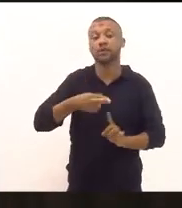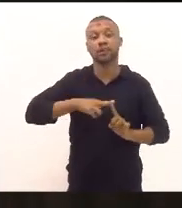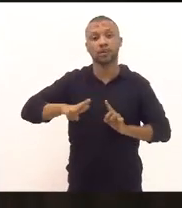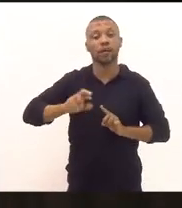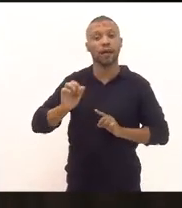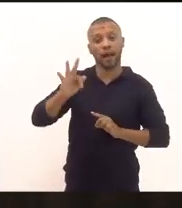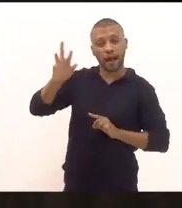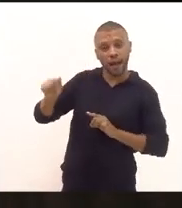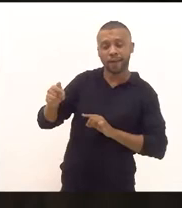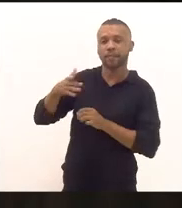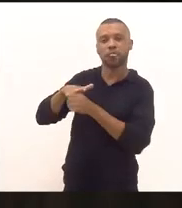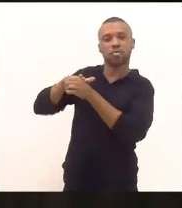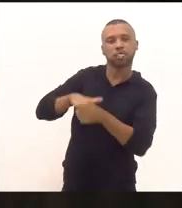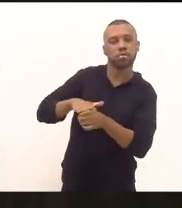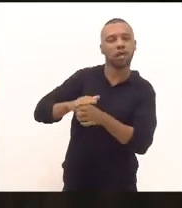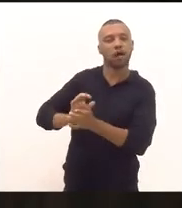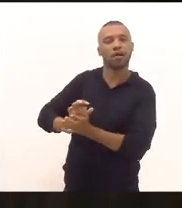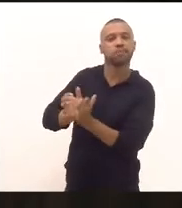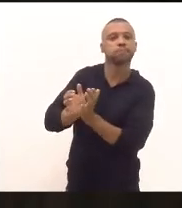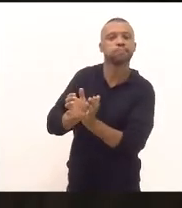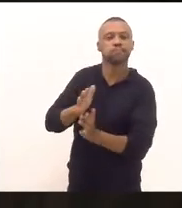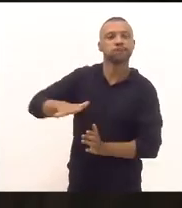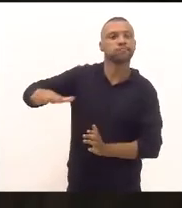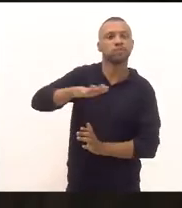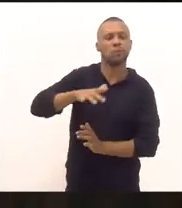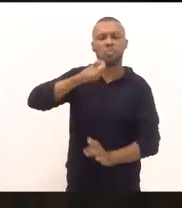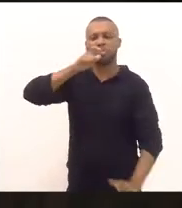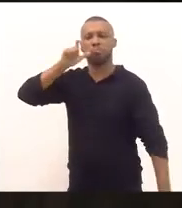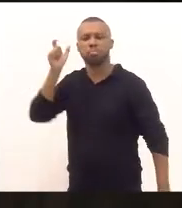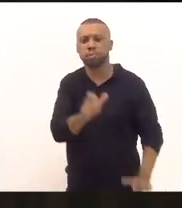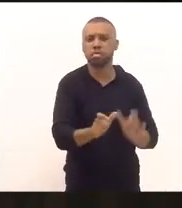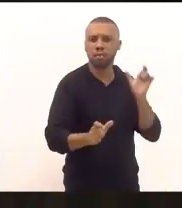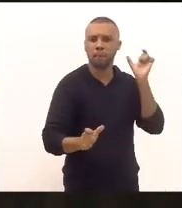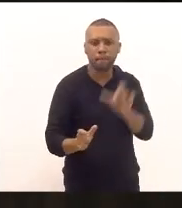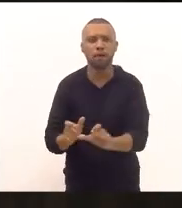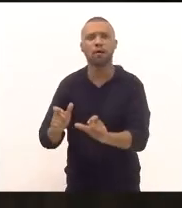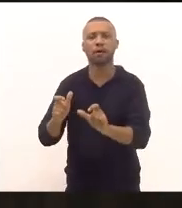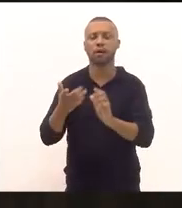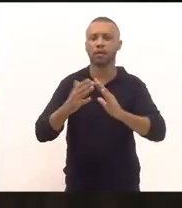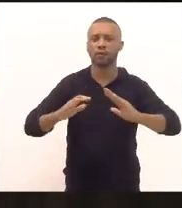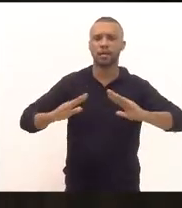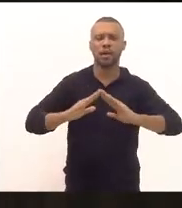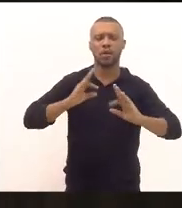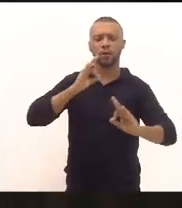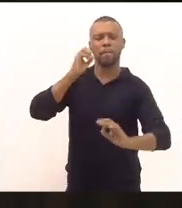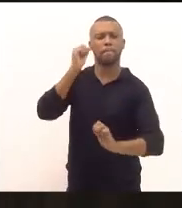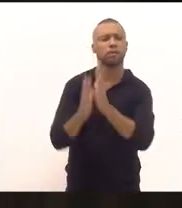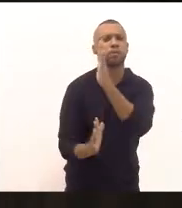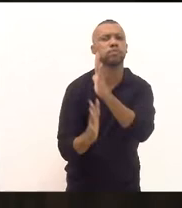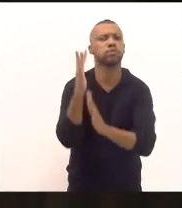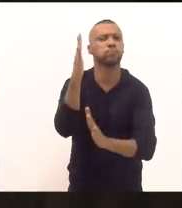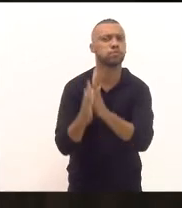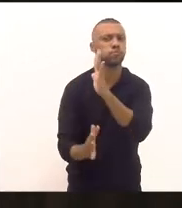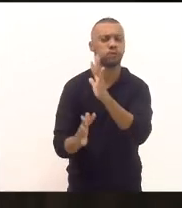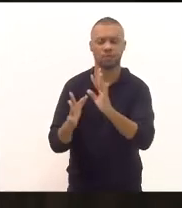são perseguidos que seus fiéis são insultados os seus terreiros são queimados